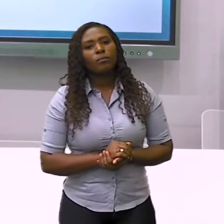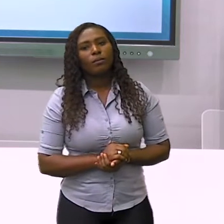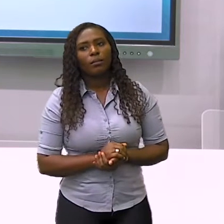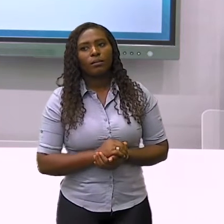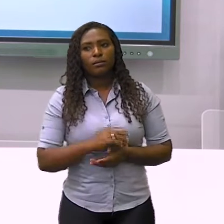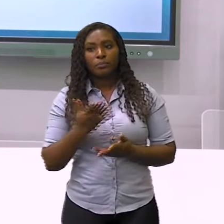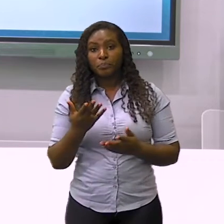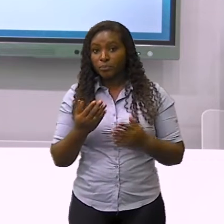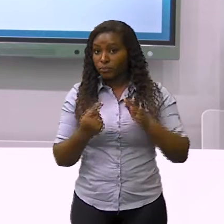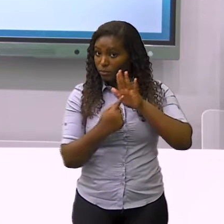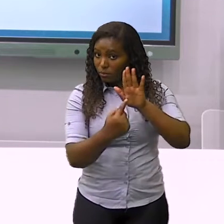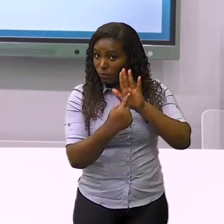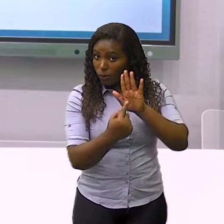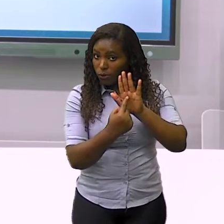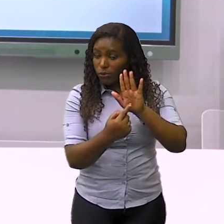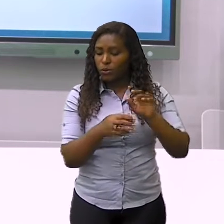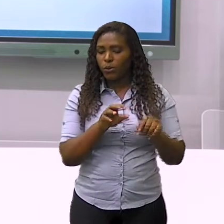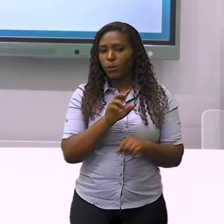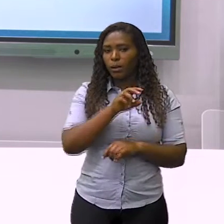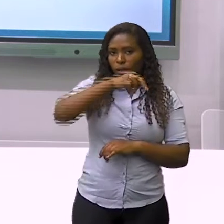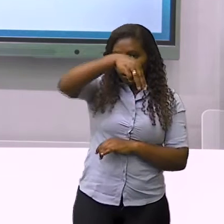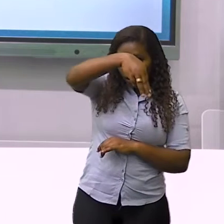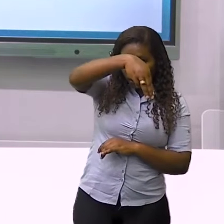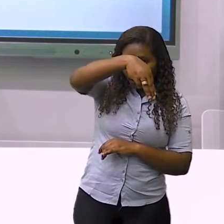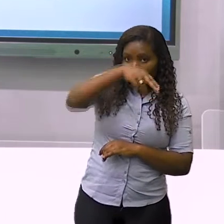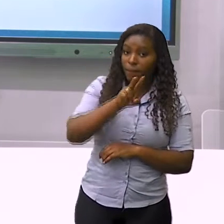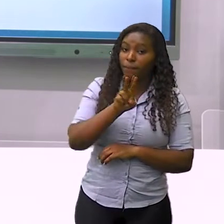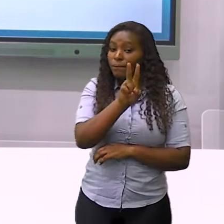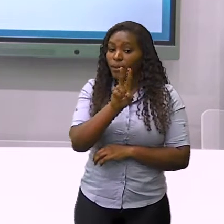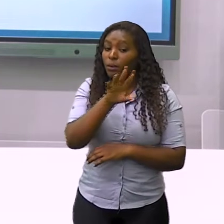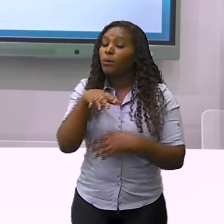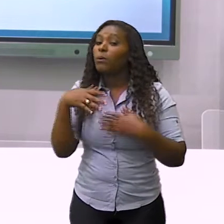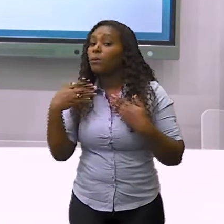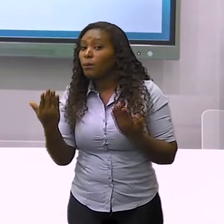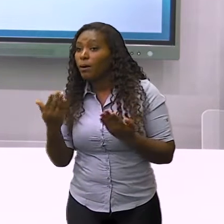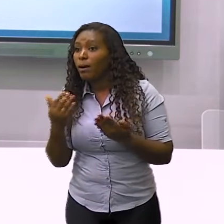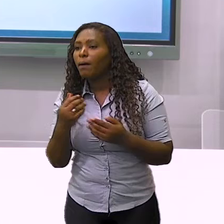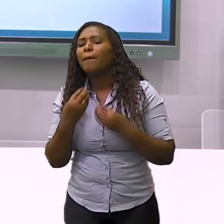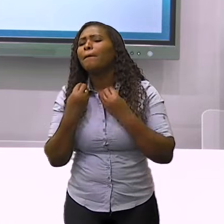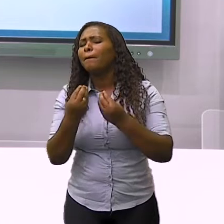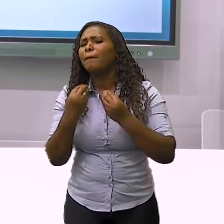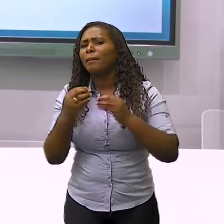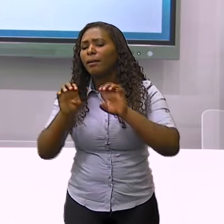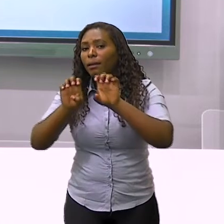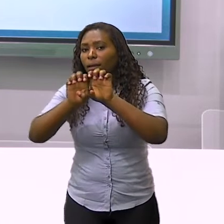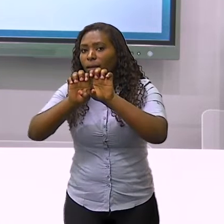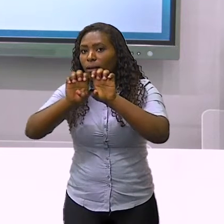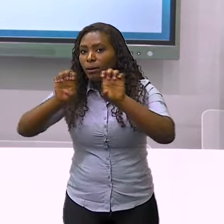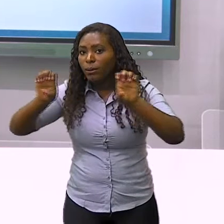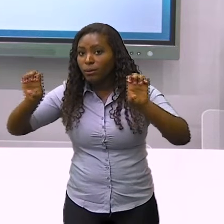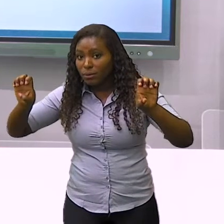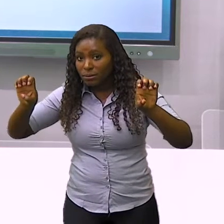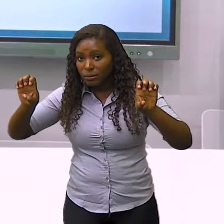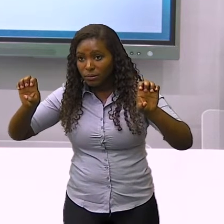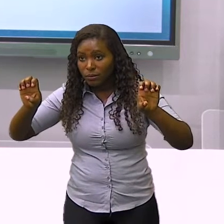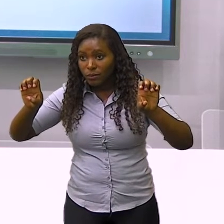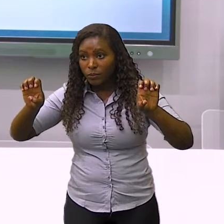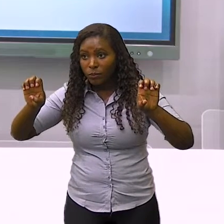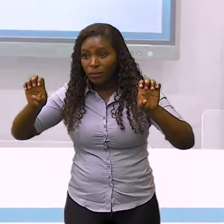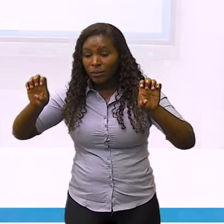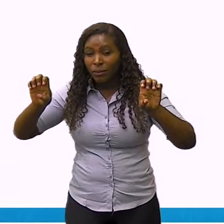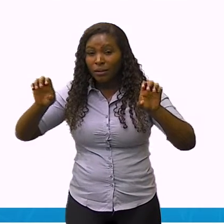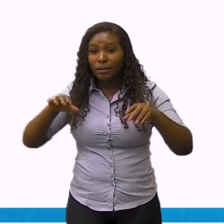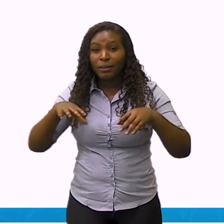vezes 4, 16, porque eu trabalho com a regra de sinais primeiro. Sinais iguais, positivo. O positivo